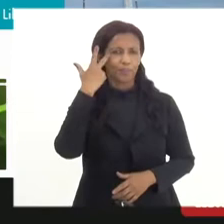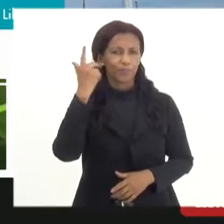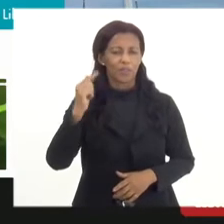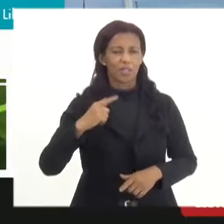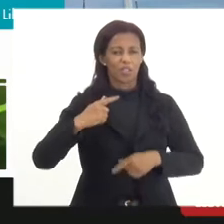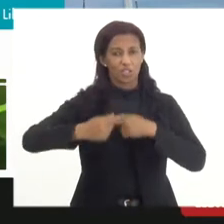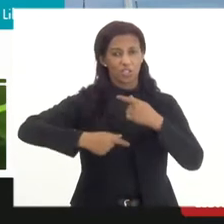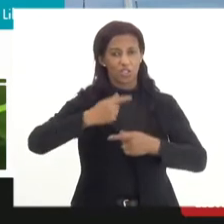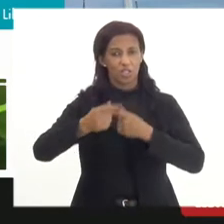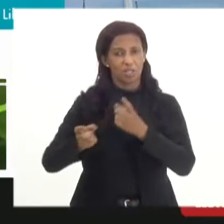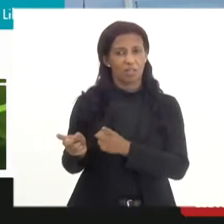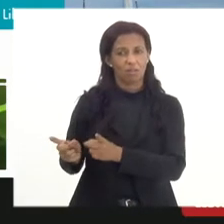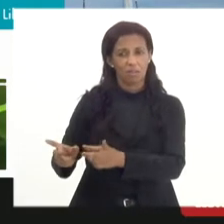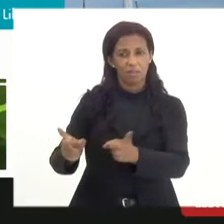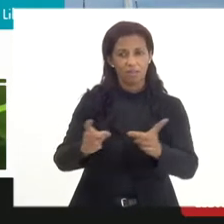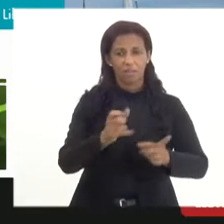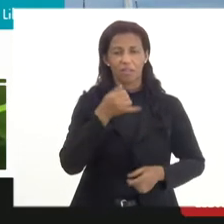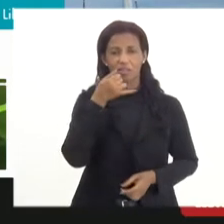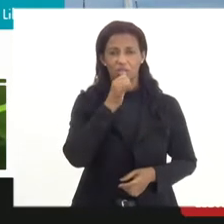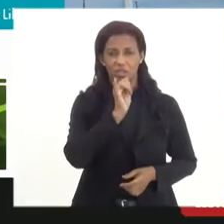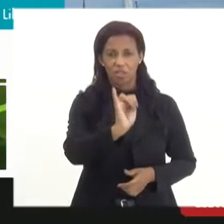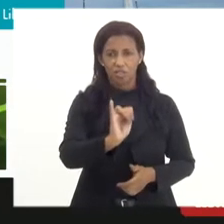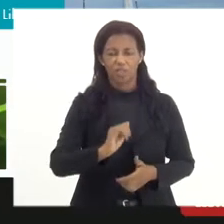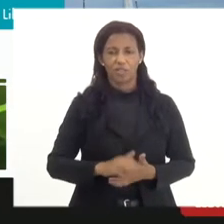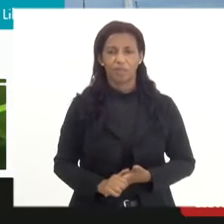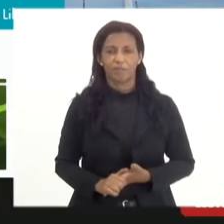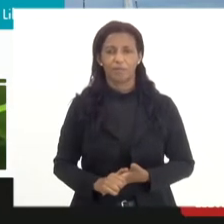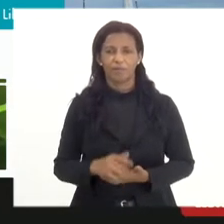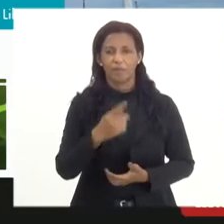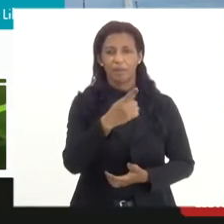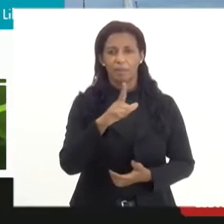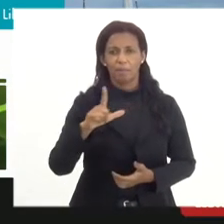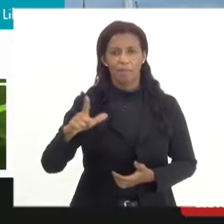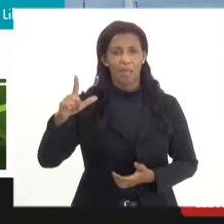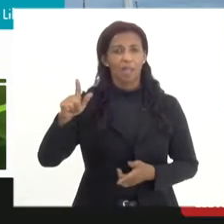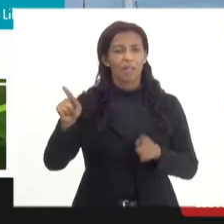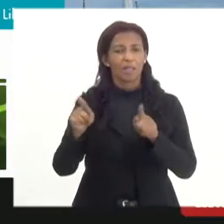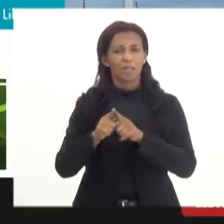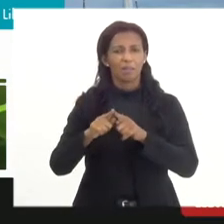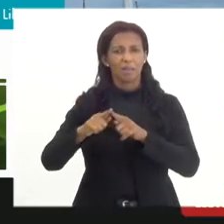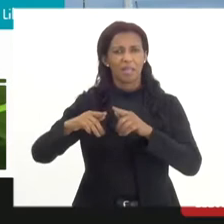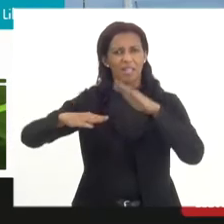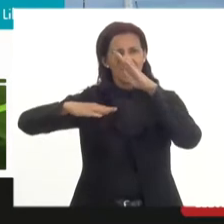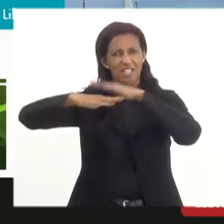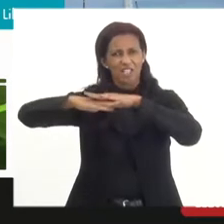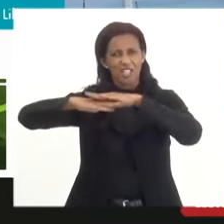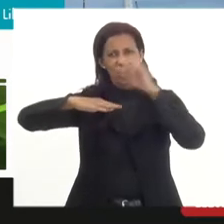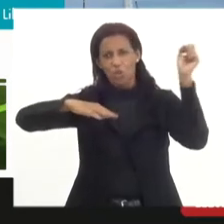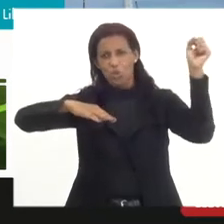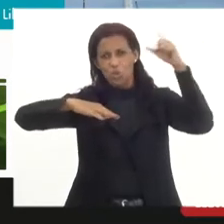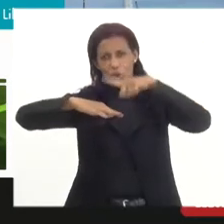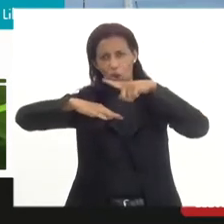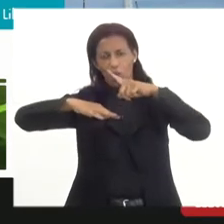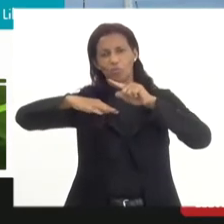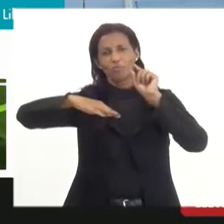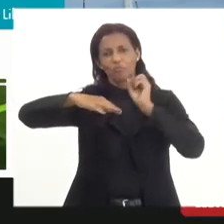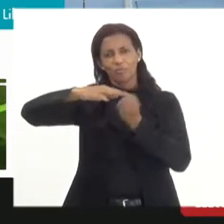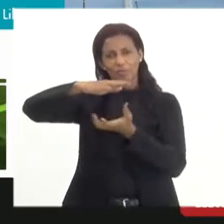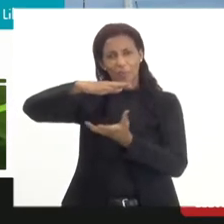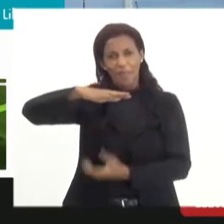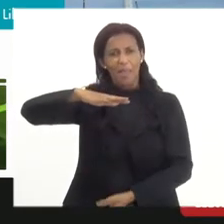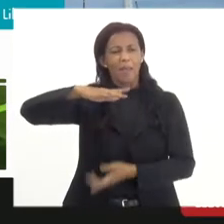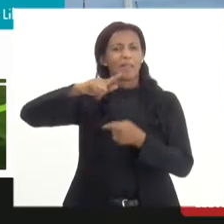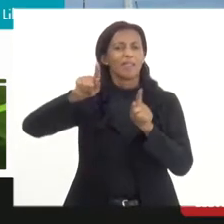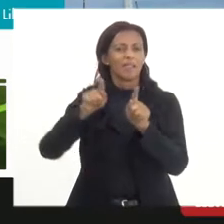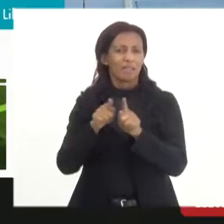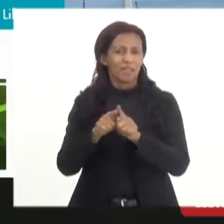geração e comercialização de energia elétrica, projetos de energia solar e eólica, e estamos estudando formas de